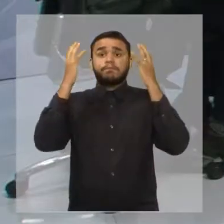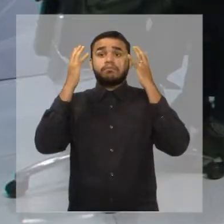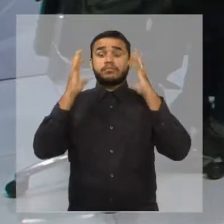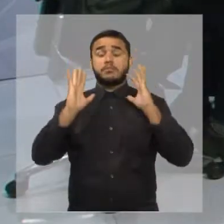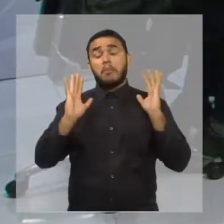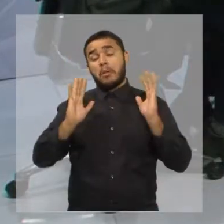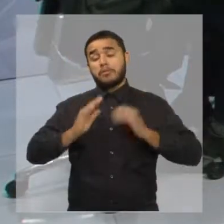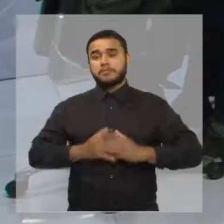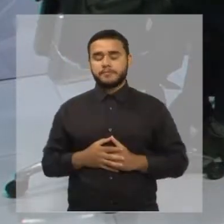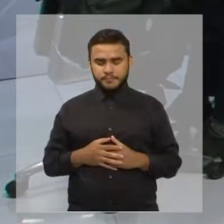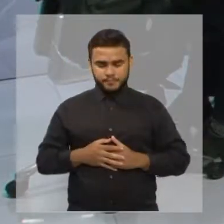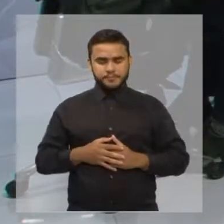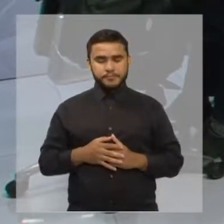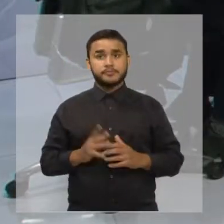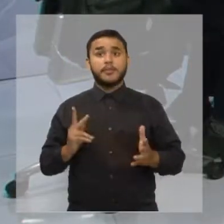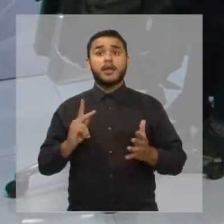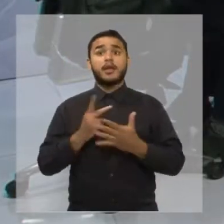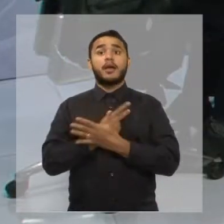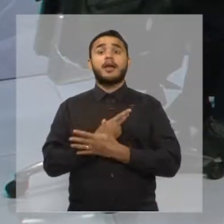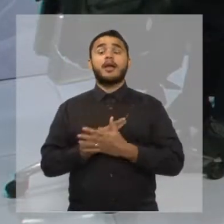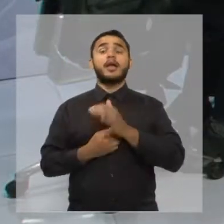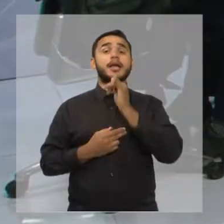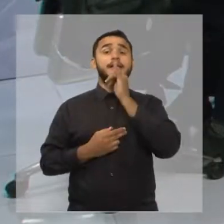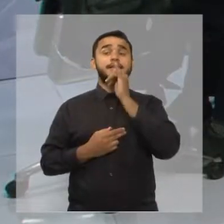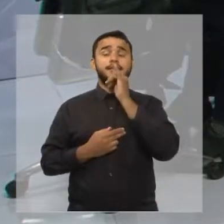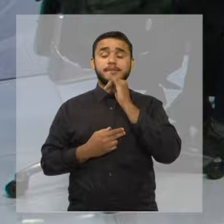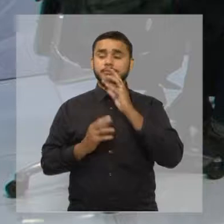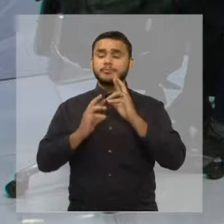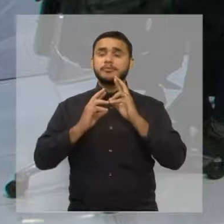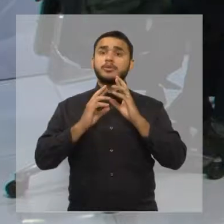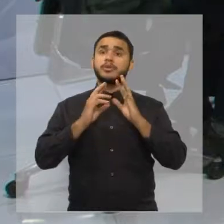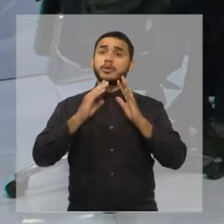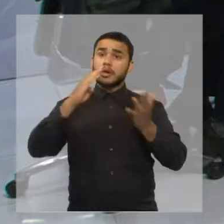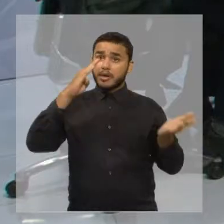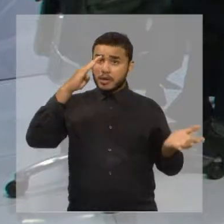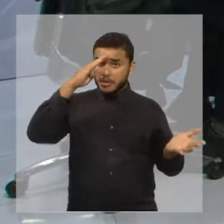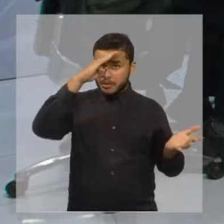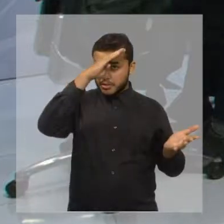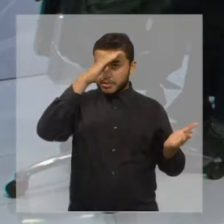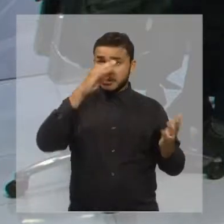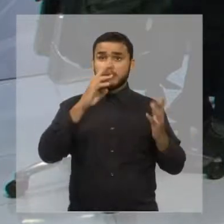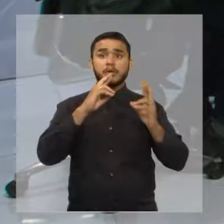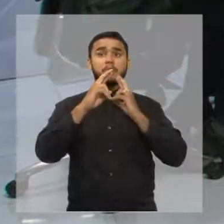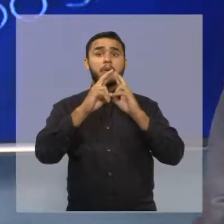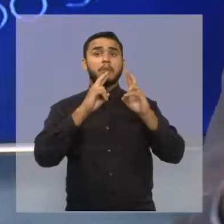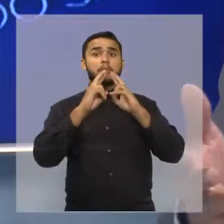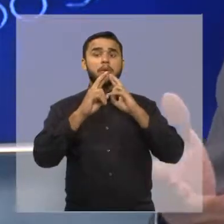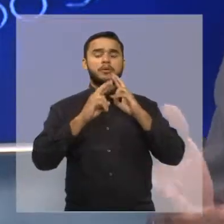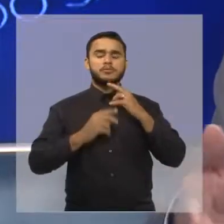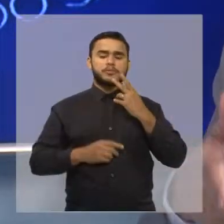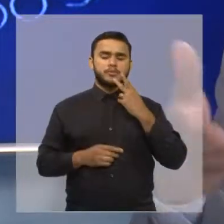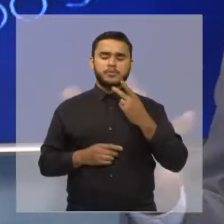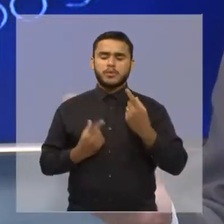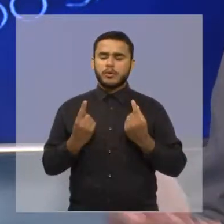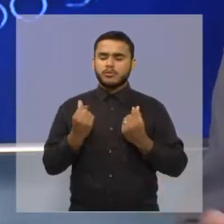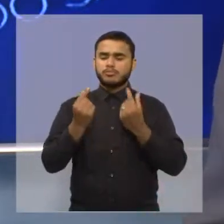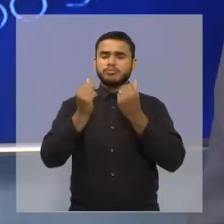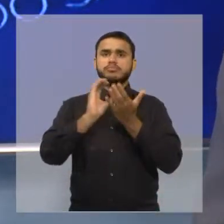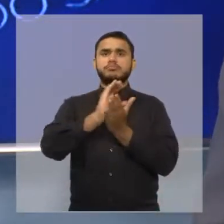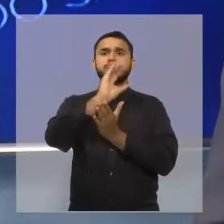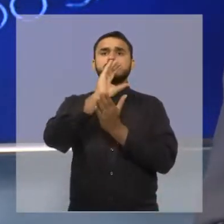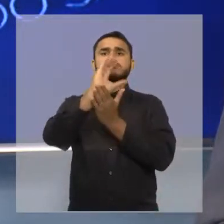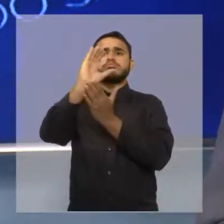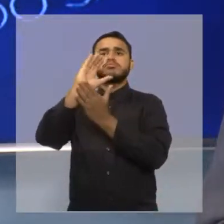acostumados. Quando indagado sobre a questão dos repasses de recursos para os estados do Nordeste, para os governadores do